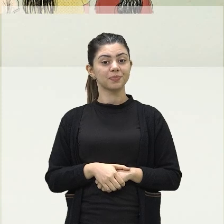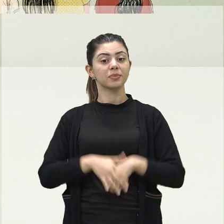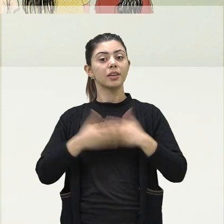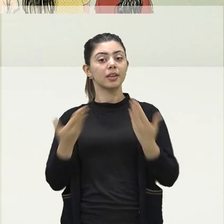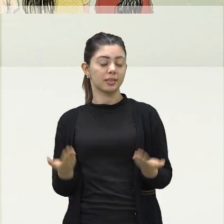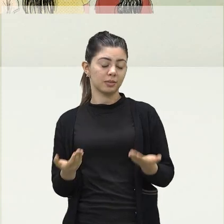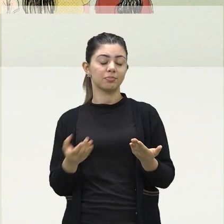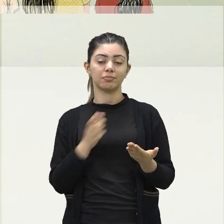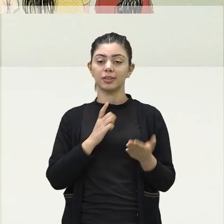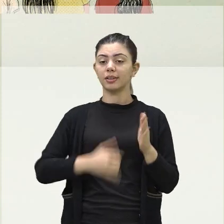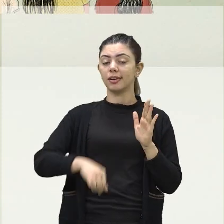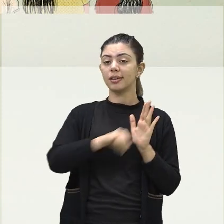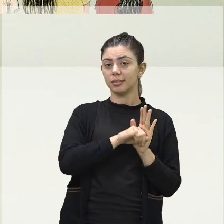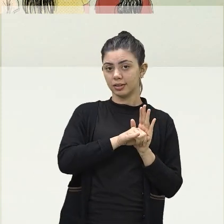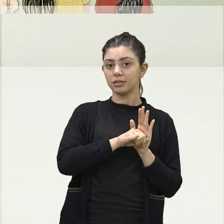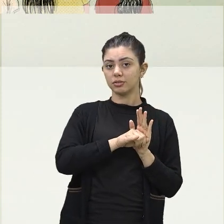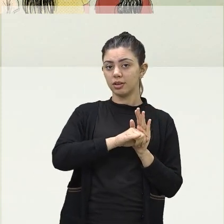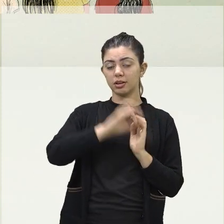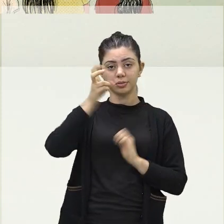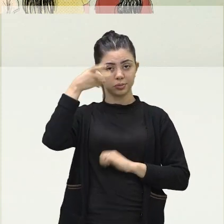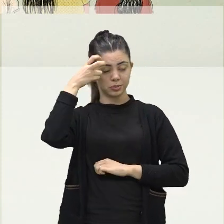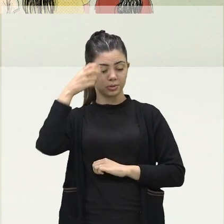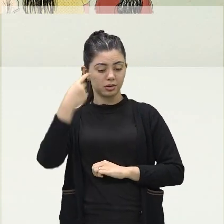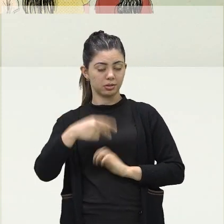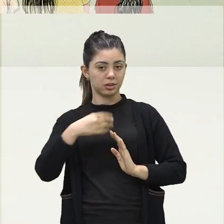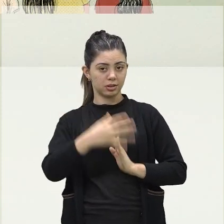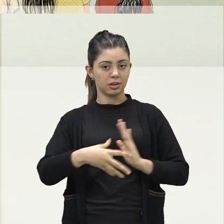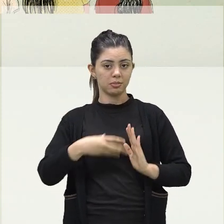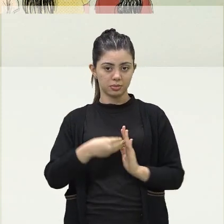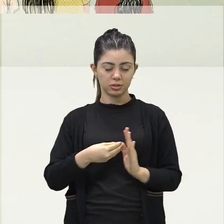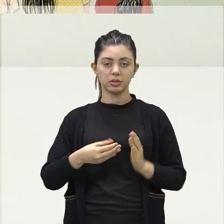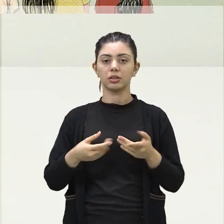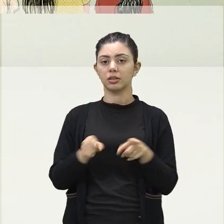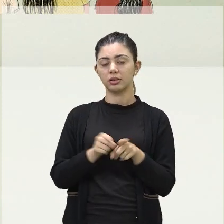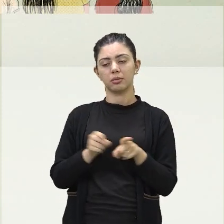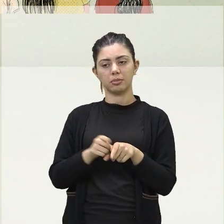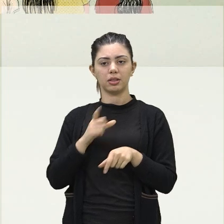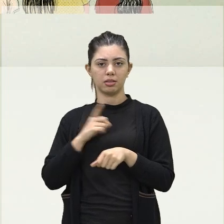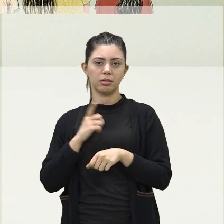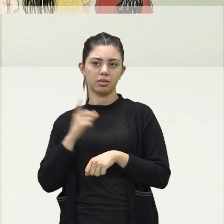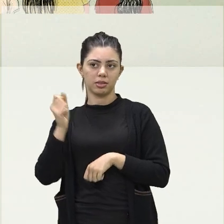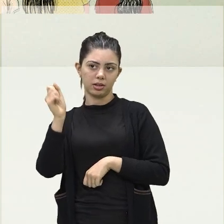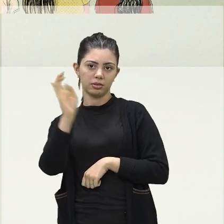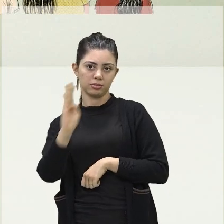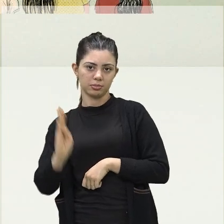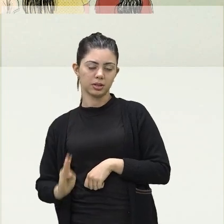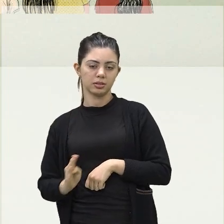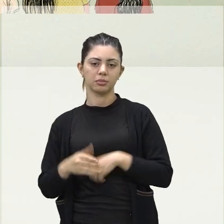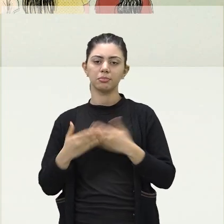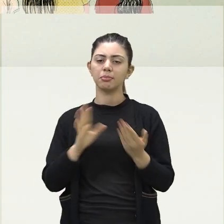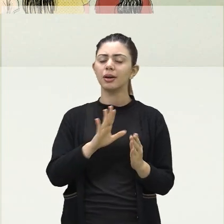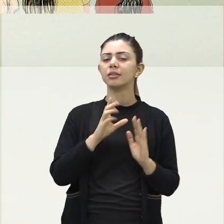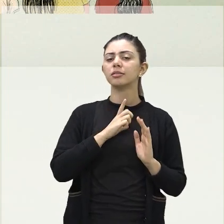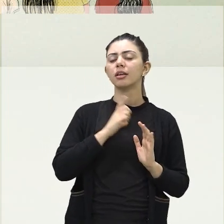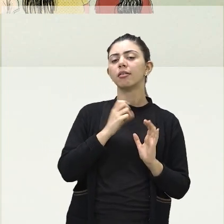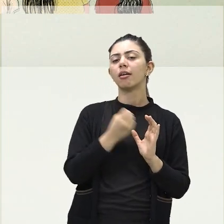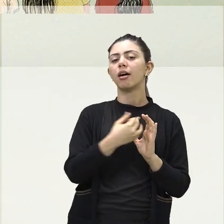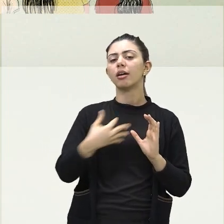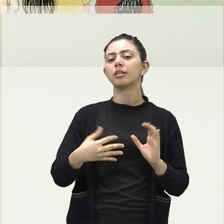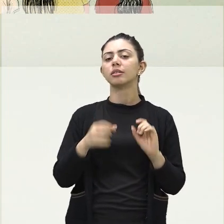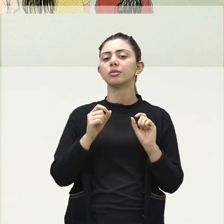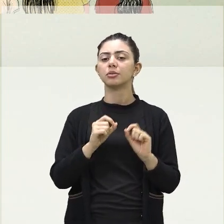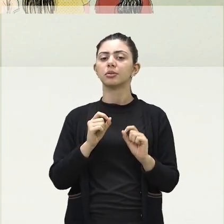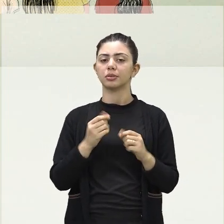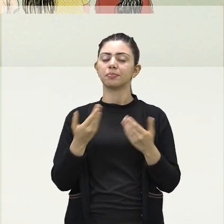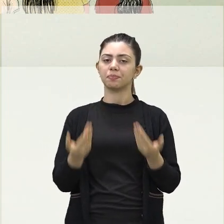identidade cultural amazônica, assim como a identidade nacional, ela tem como característica, tá, a